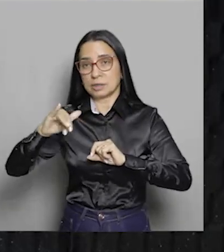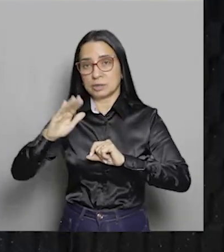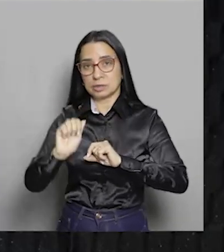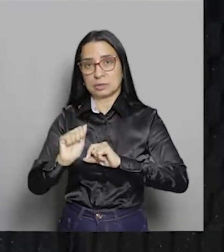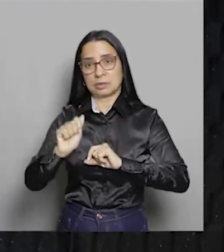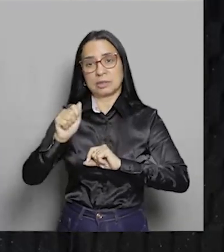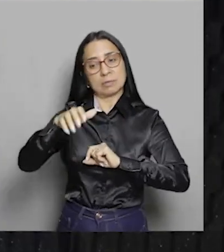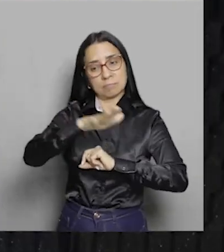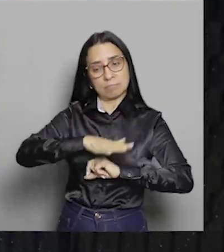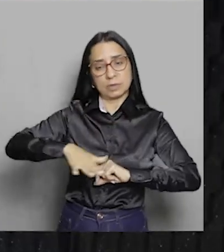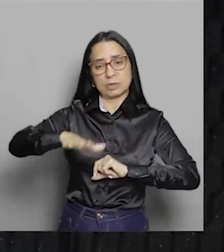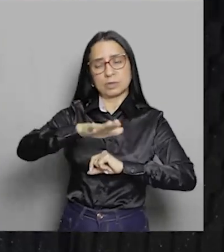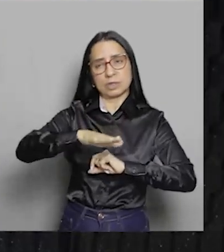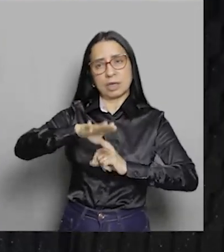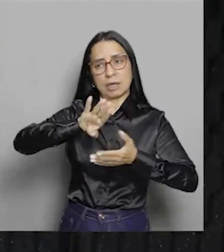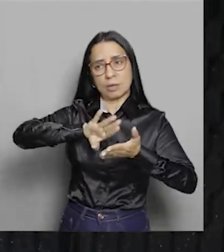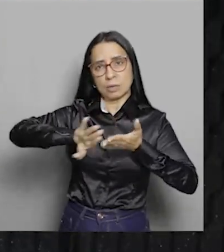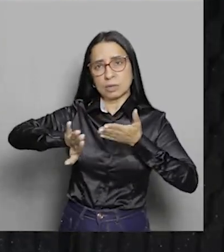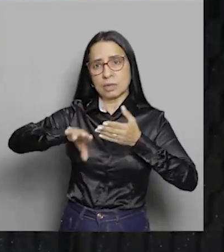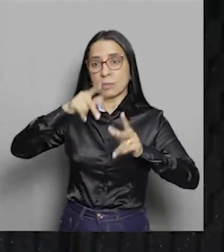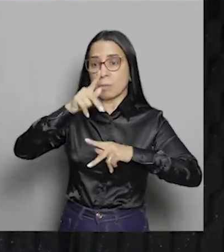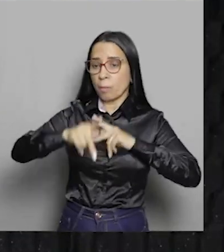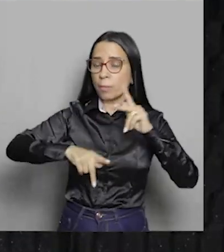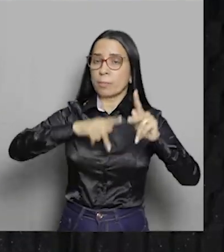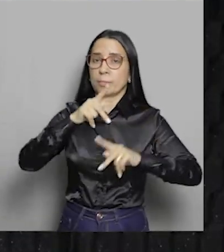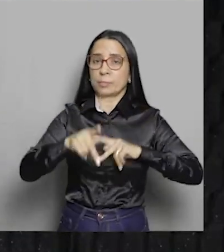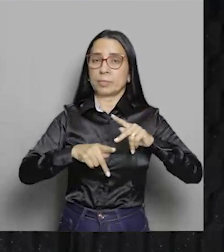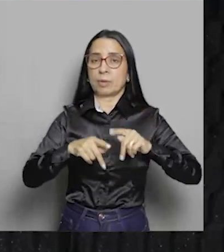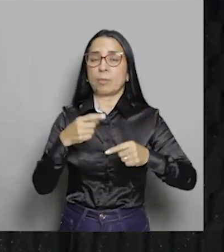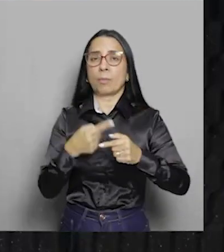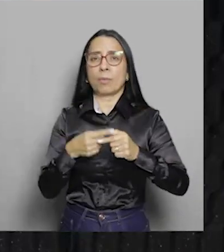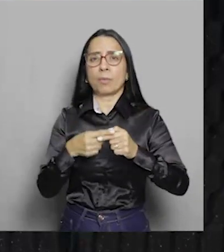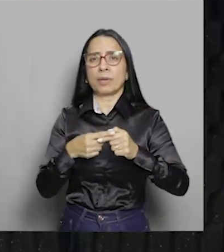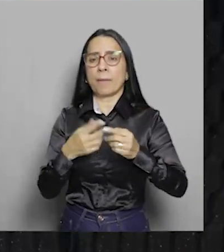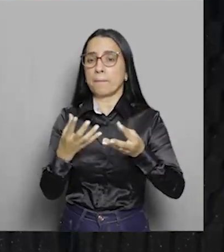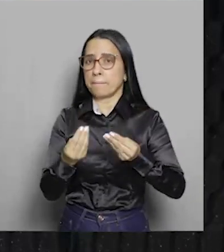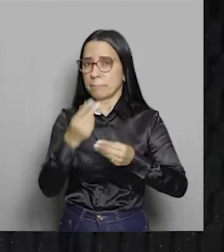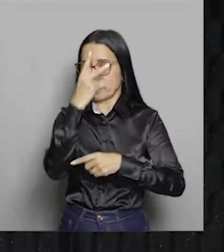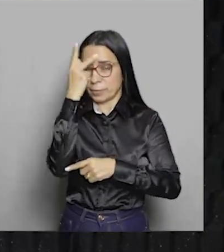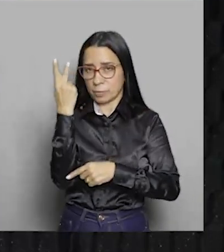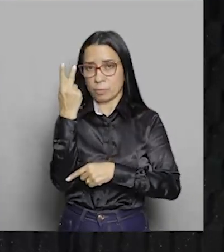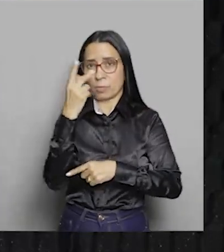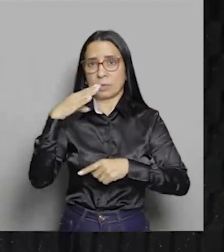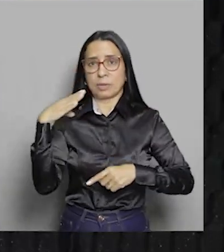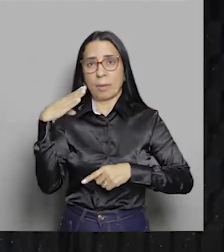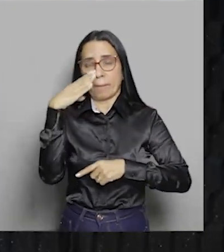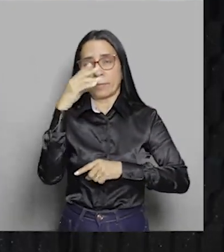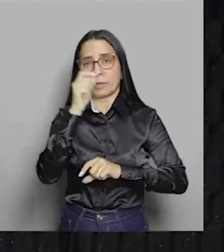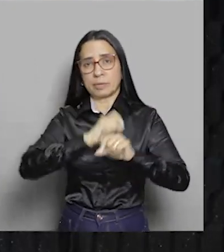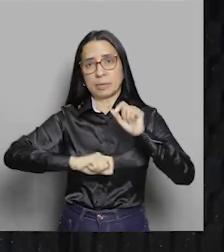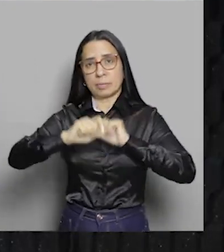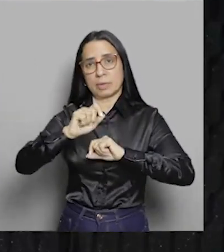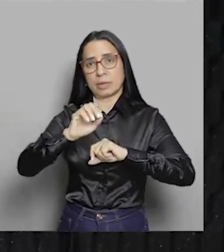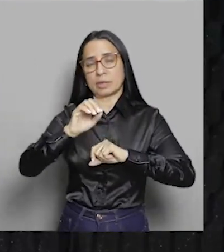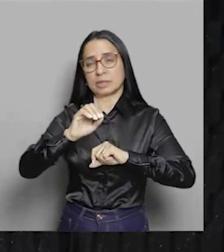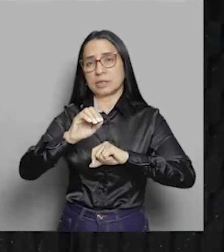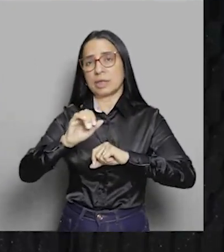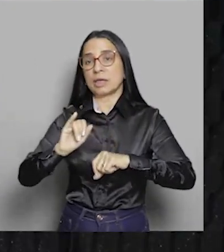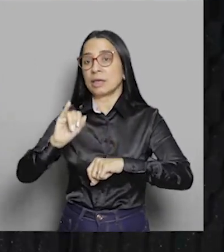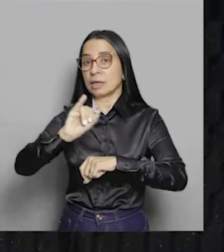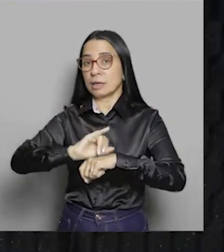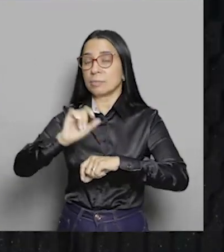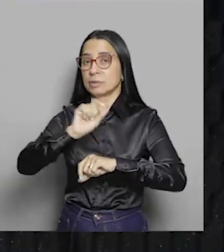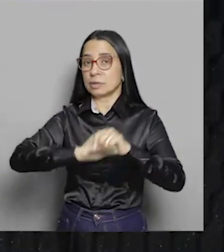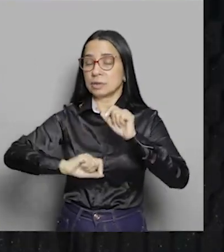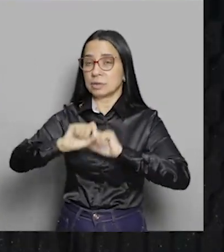populacional. Por conta do excedente populacional que as principais capitais das